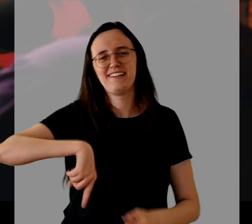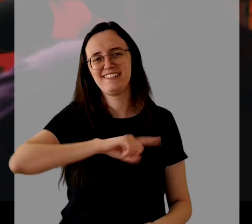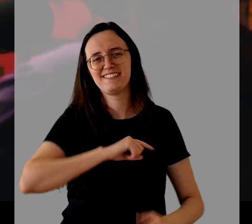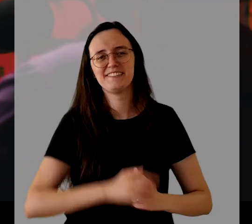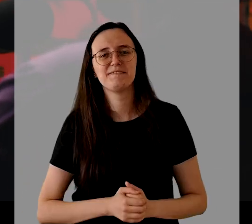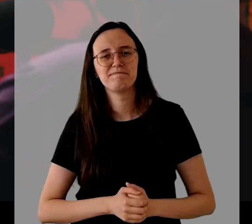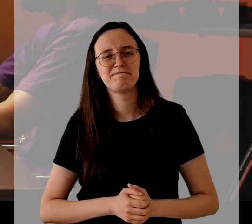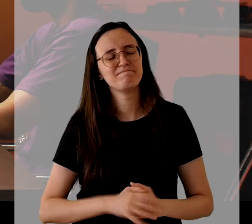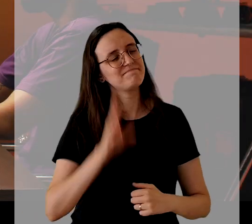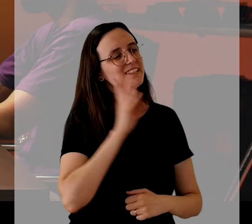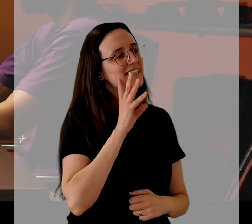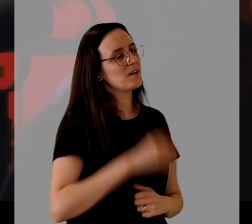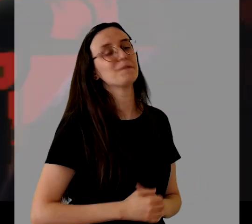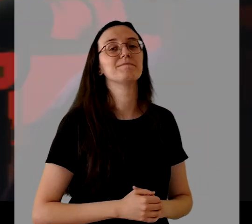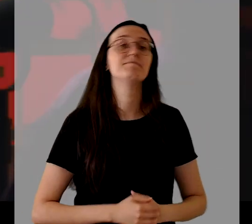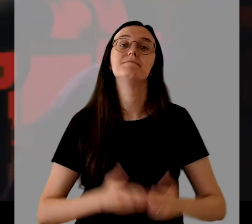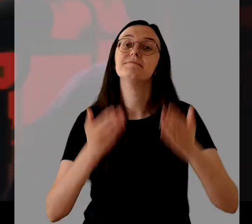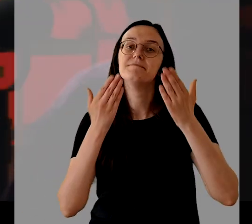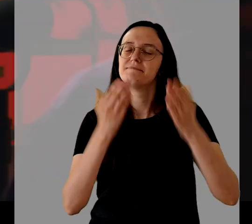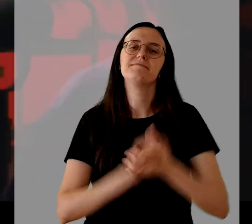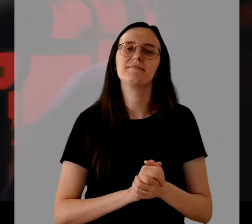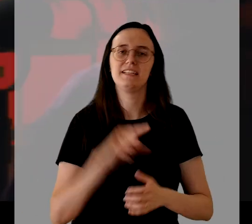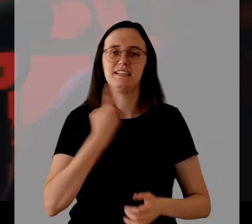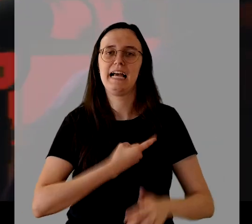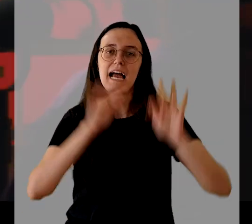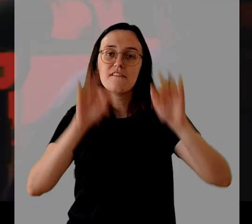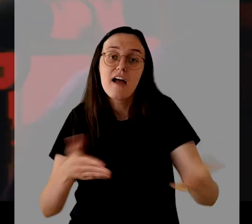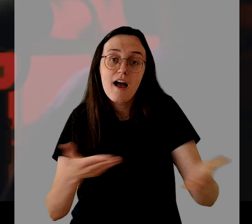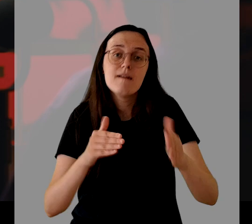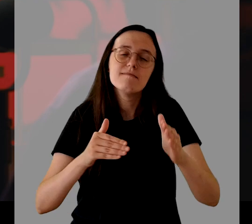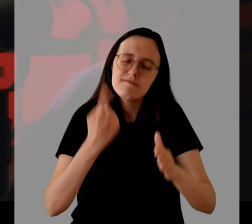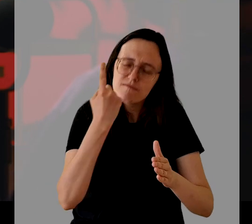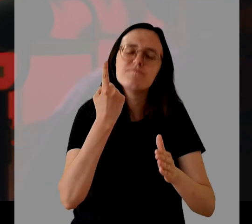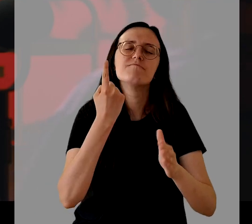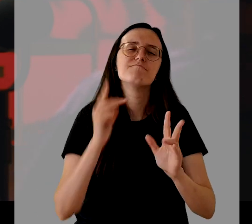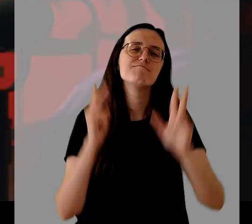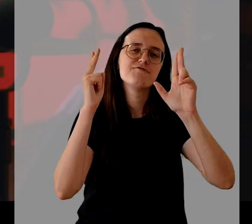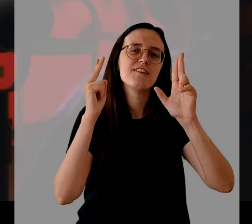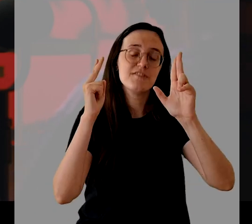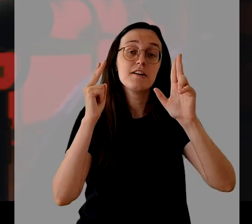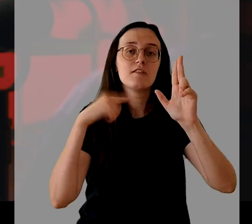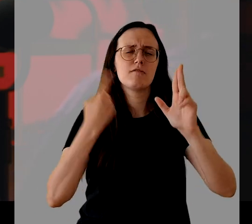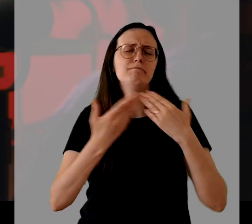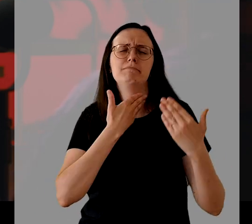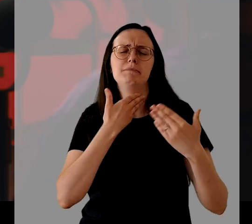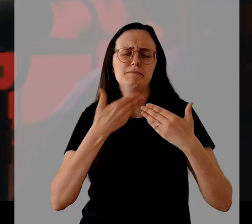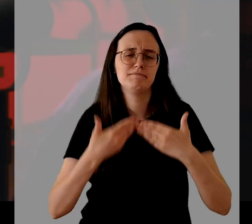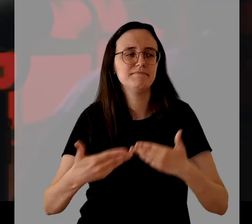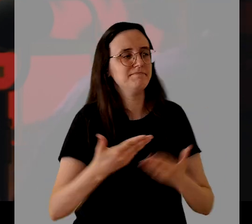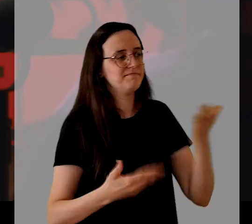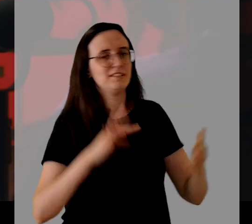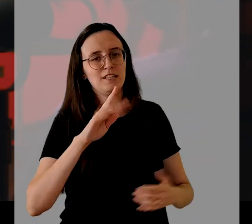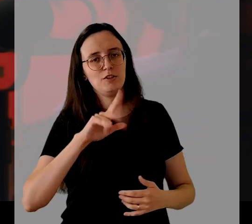real ali, né? Poxa, que legal. Então é isso aí, galera. E a gente encerra mais um episódio, mas a gente tem muito bate-papo